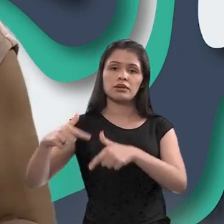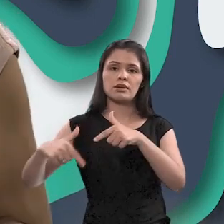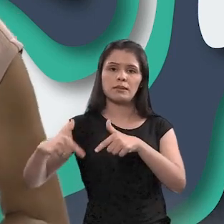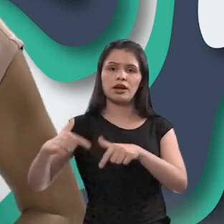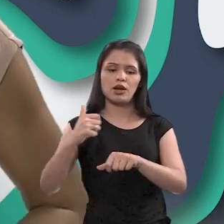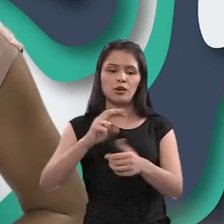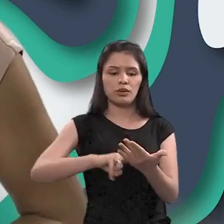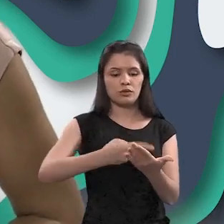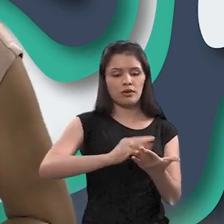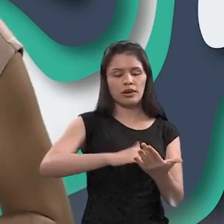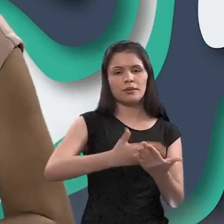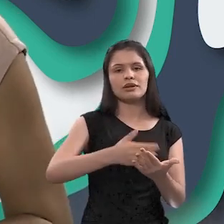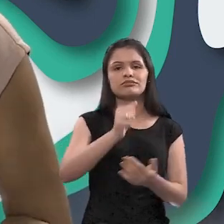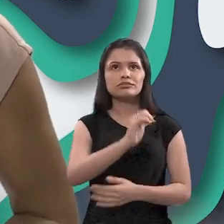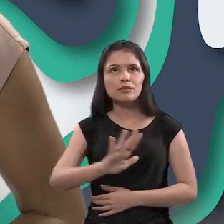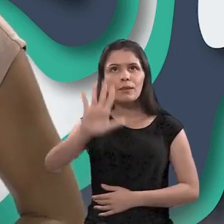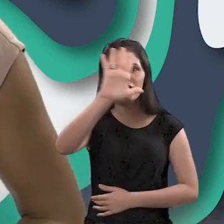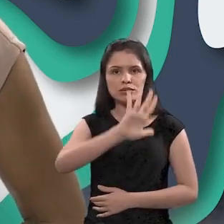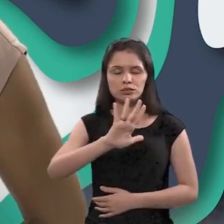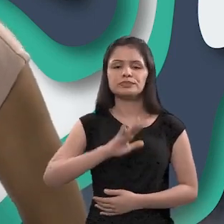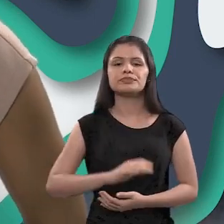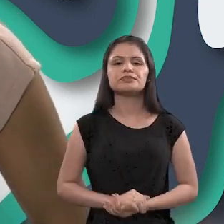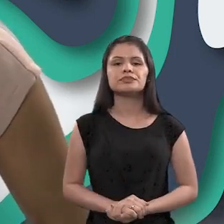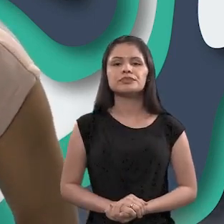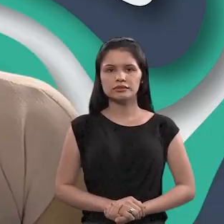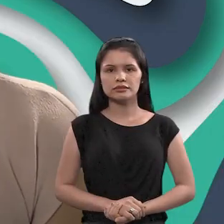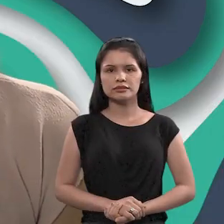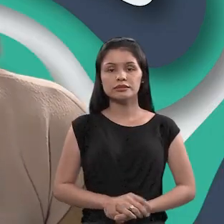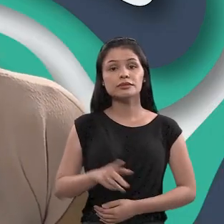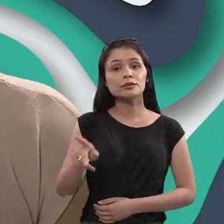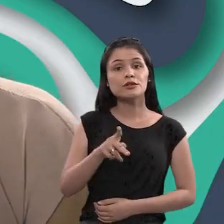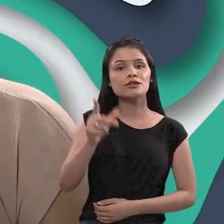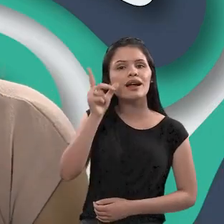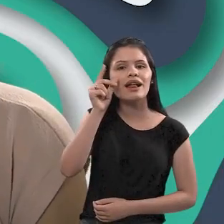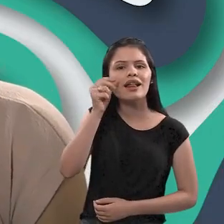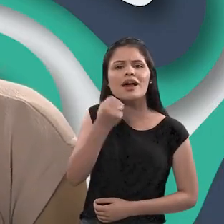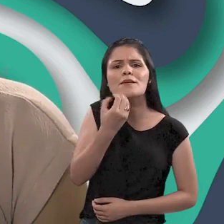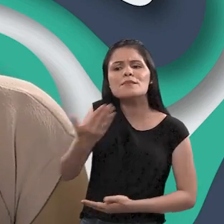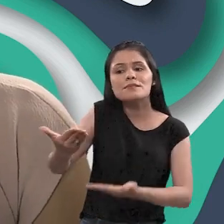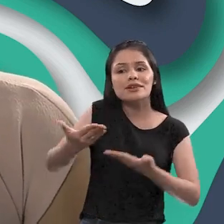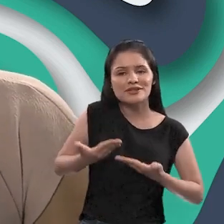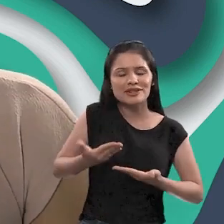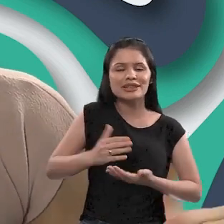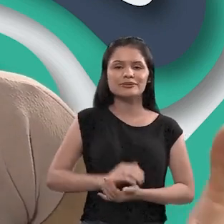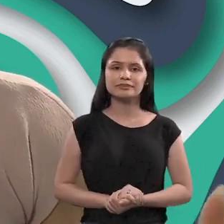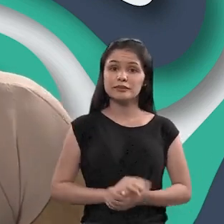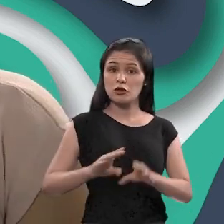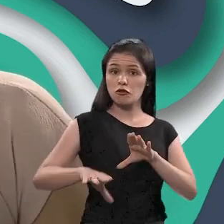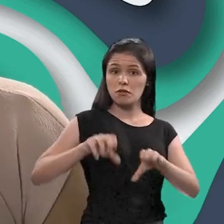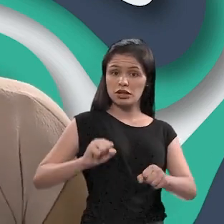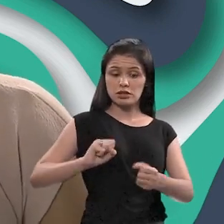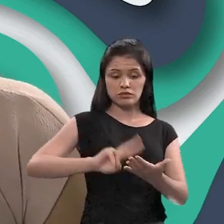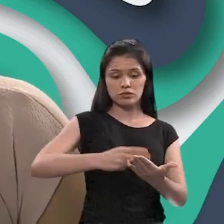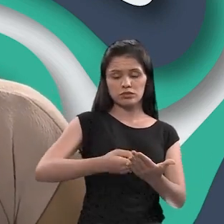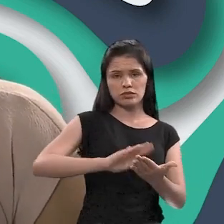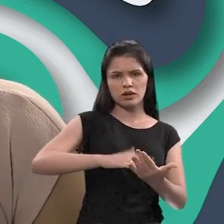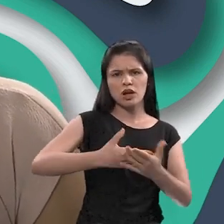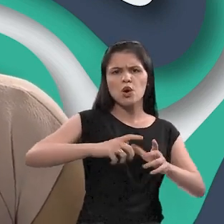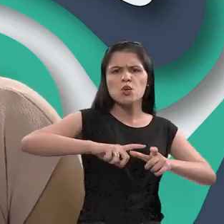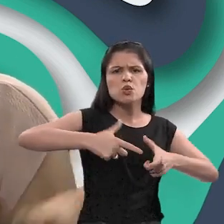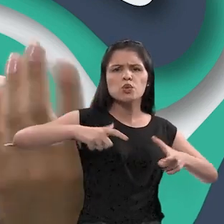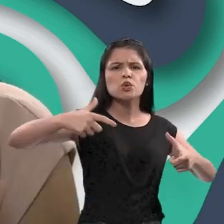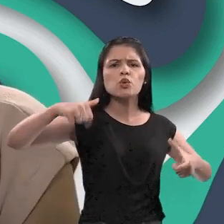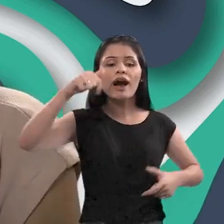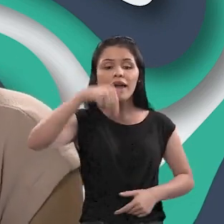pesquisas relacionadas à formação e atuação do TIOS no país. Lara, seja bem-vinda! A formação do TIOS tem se ampliado no